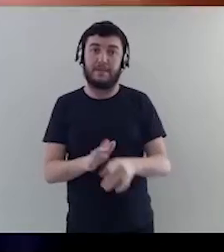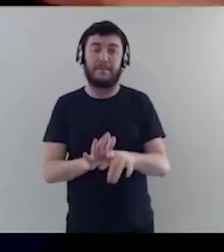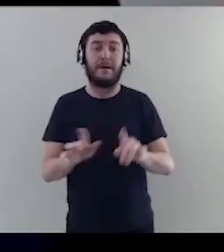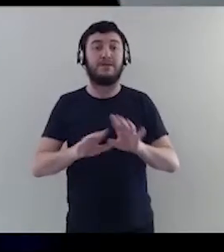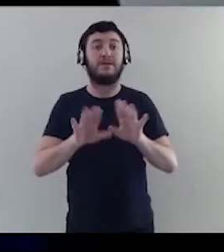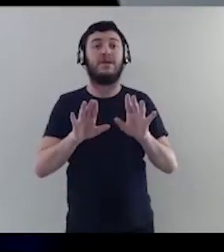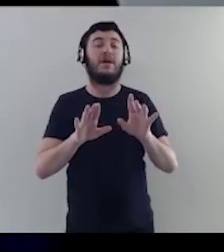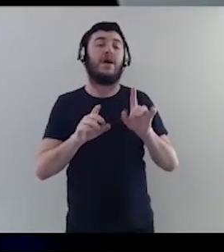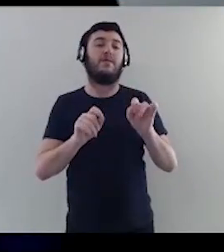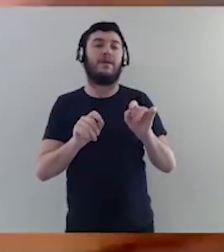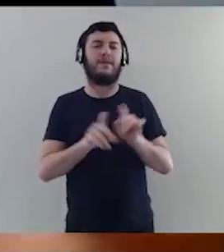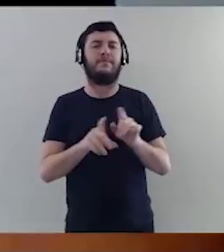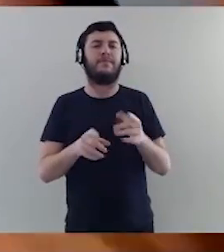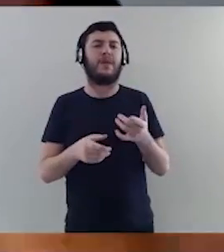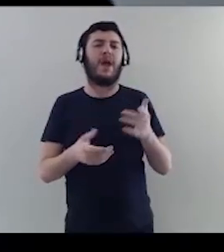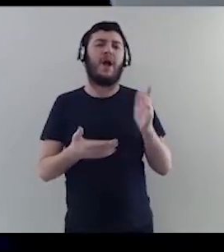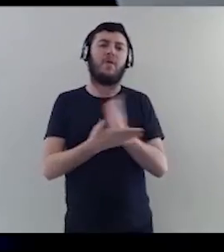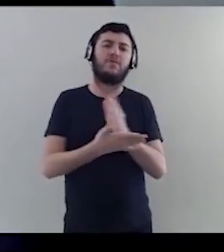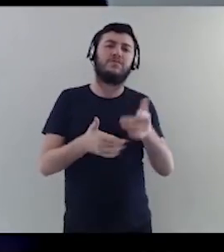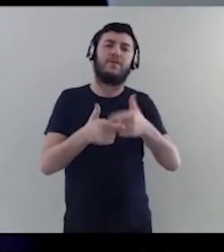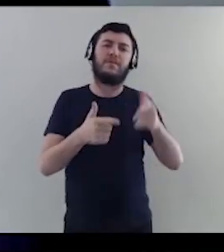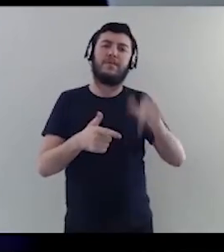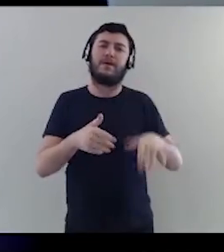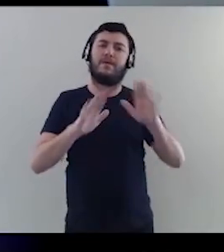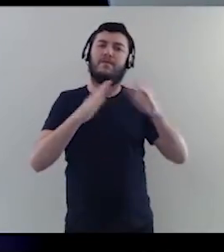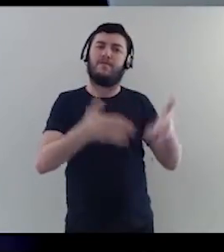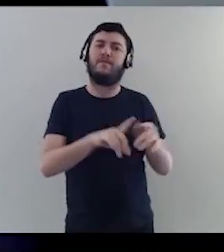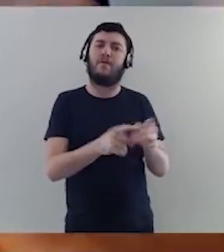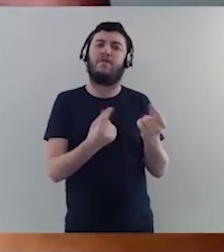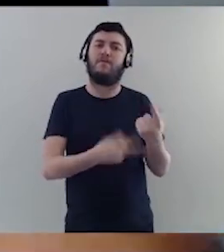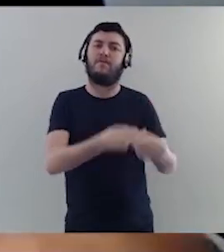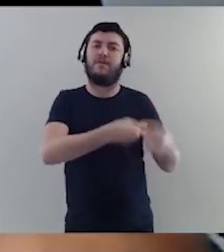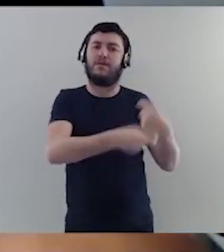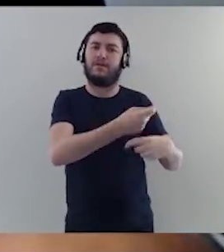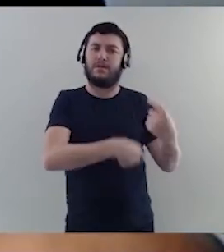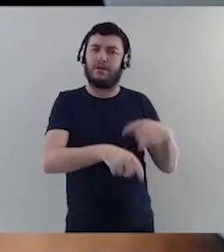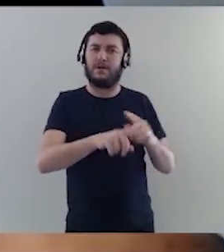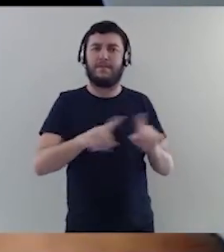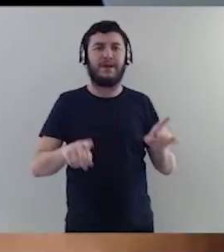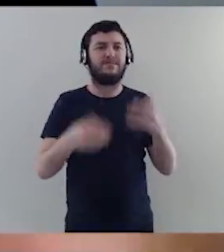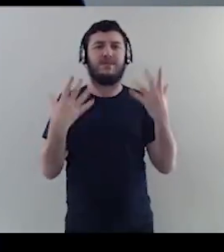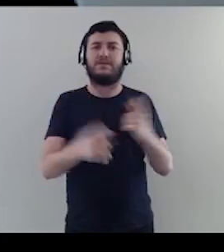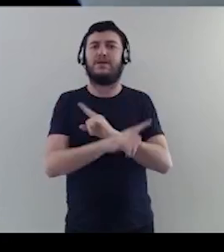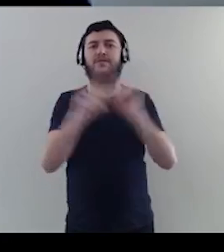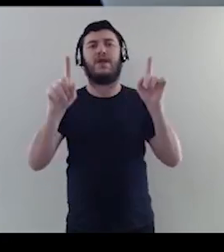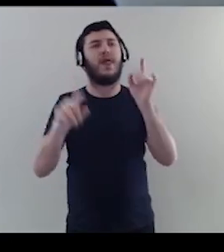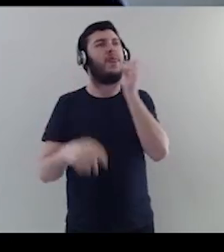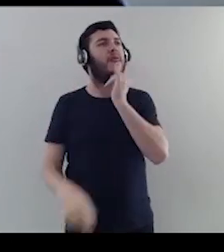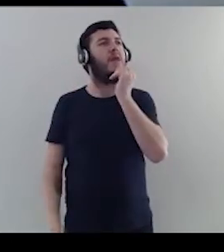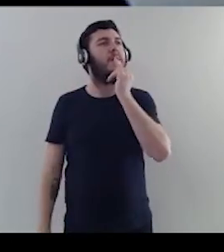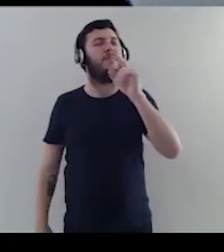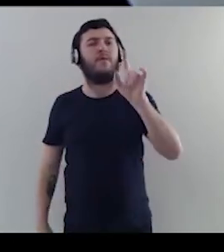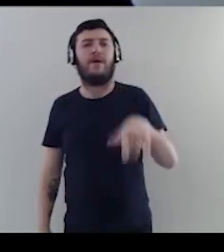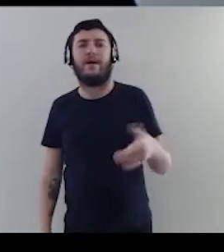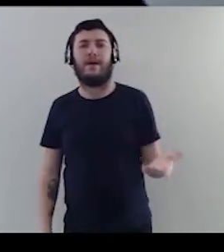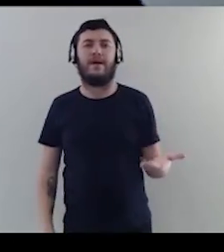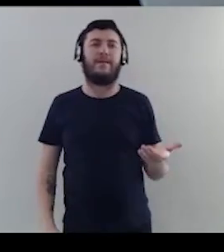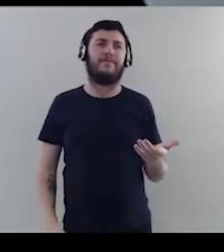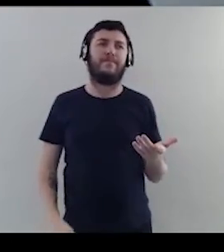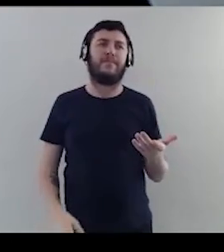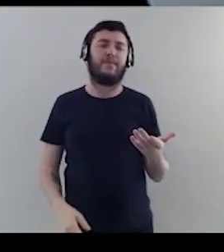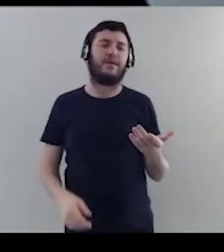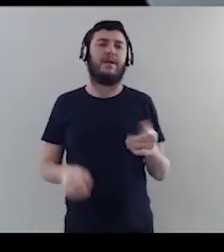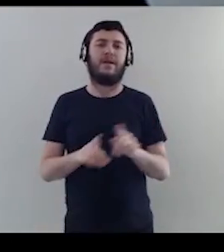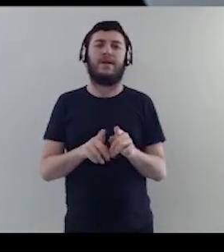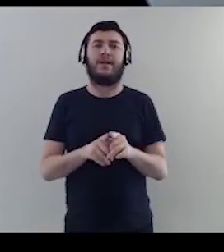financeira e económica genéricas, seria, por exemplo, admissível uma decisão que, a propósito de cortes